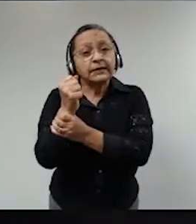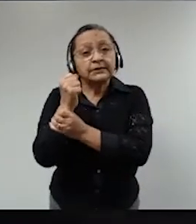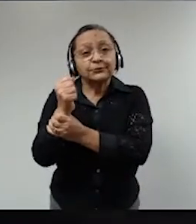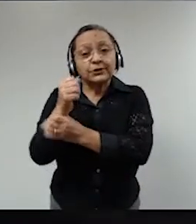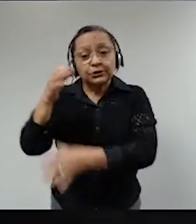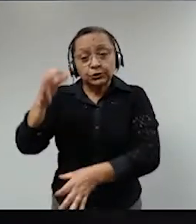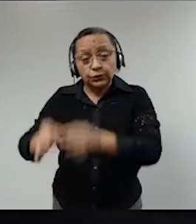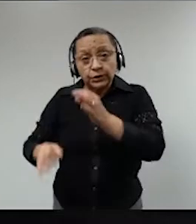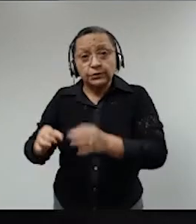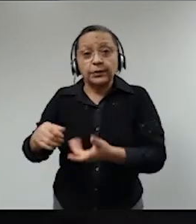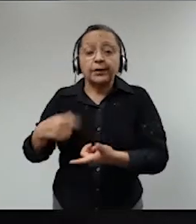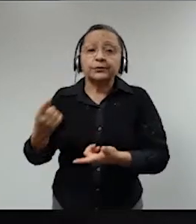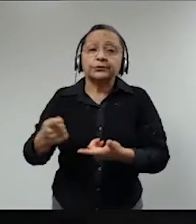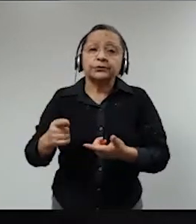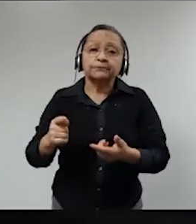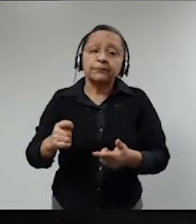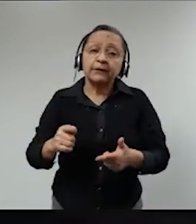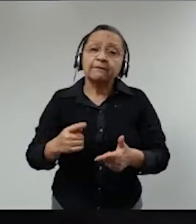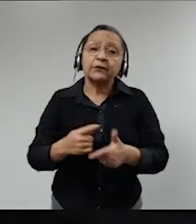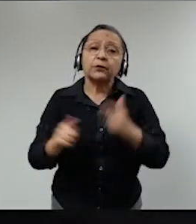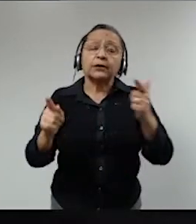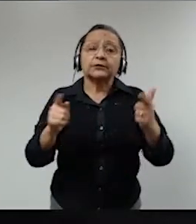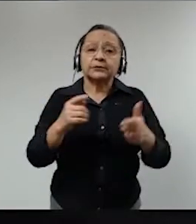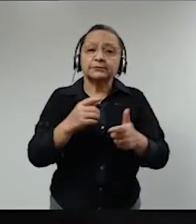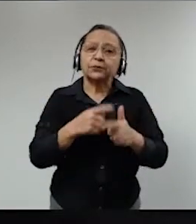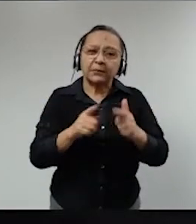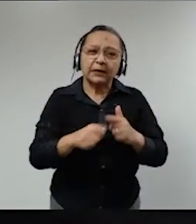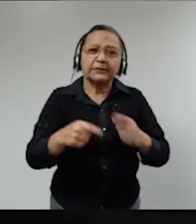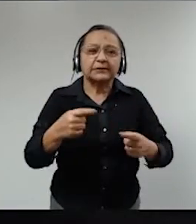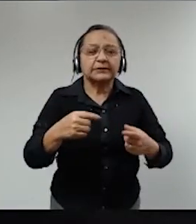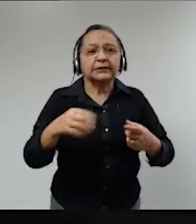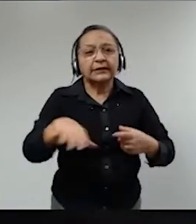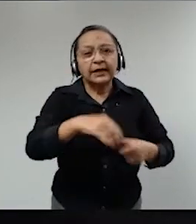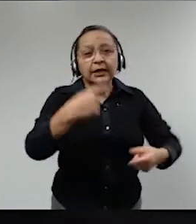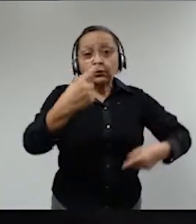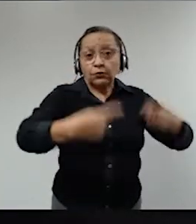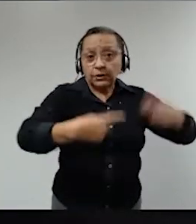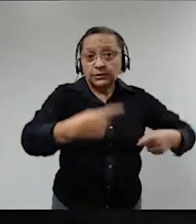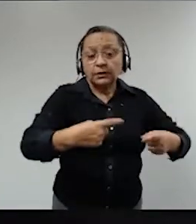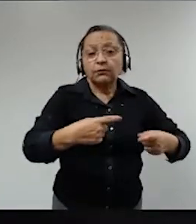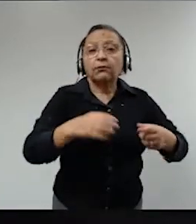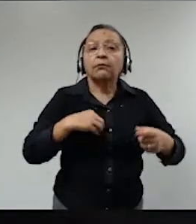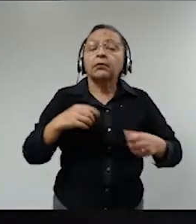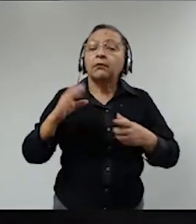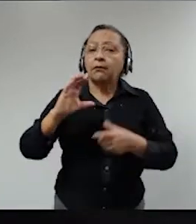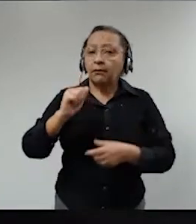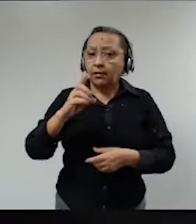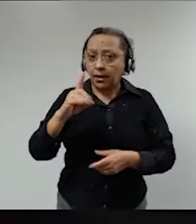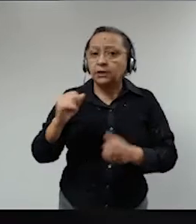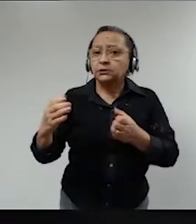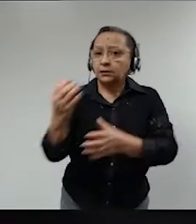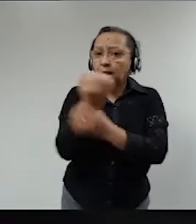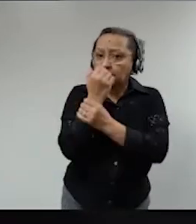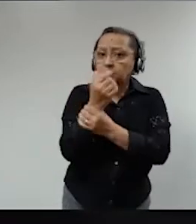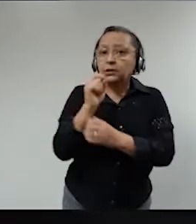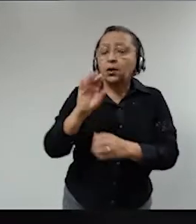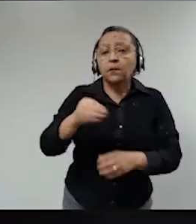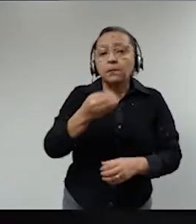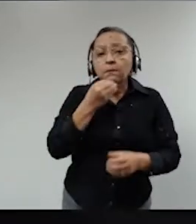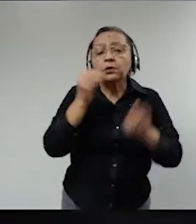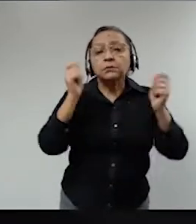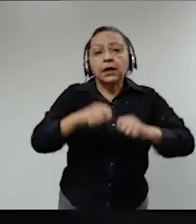aos eventuais arranjos de colaboração entre concorrentes, o CAD garante a possibilidade de que surjam, se presentes,